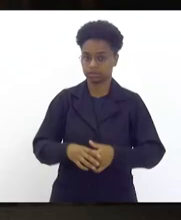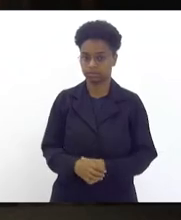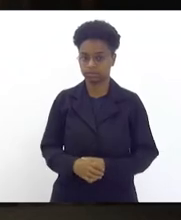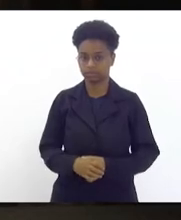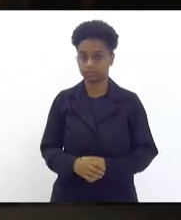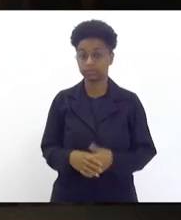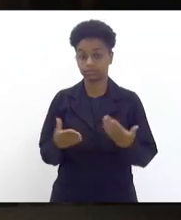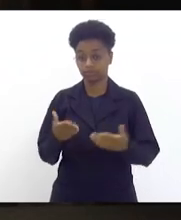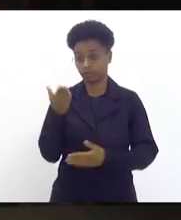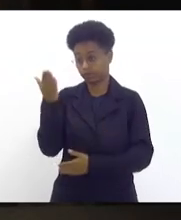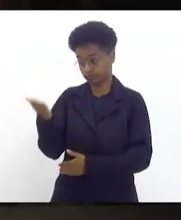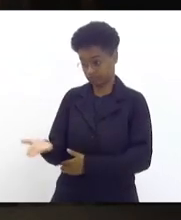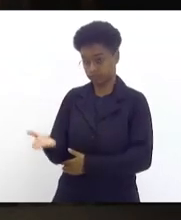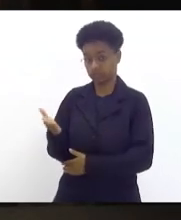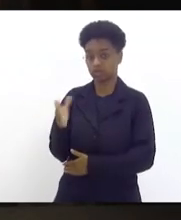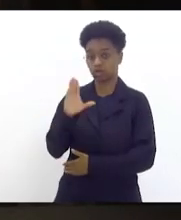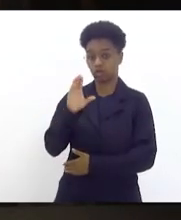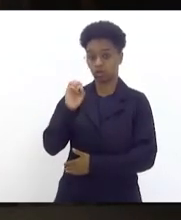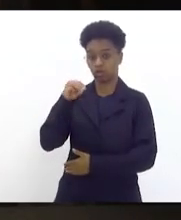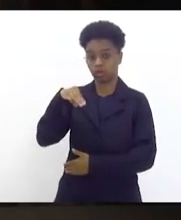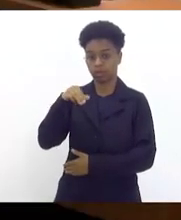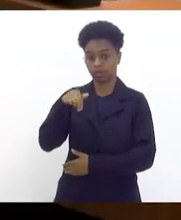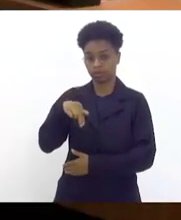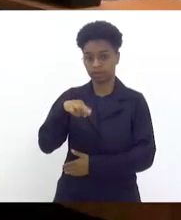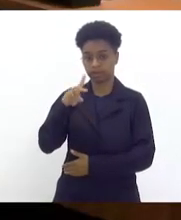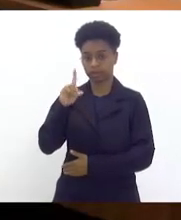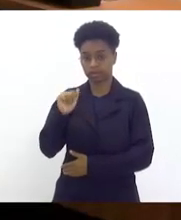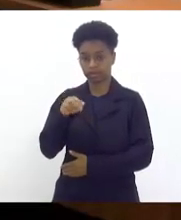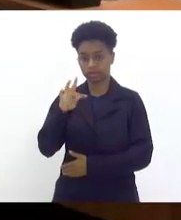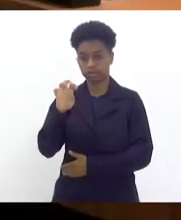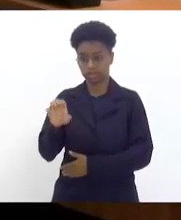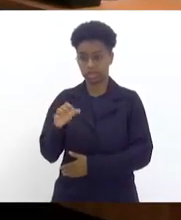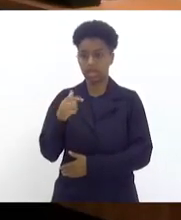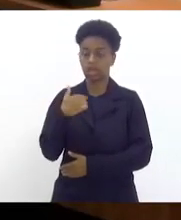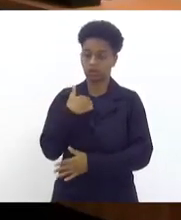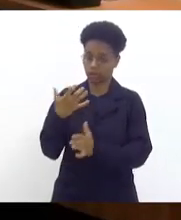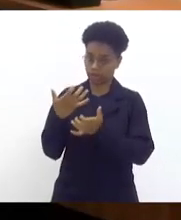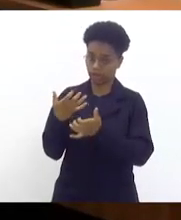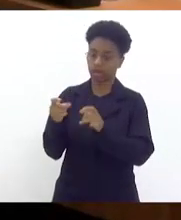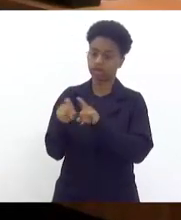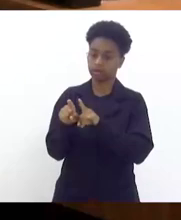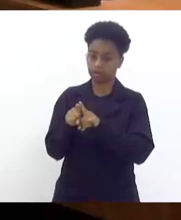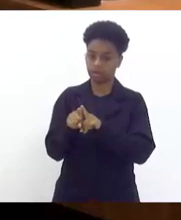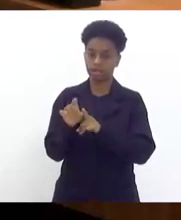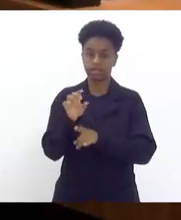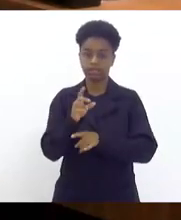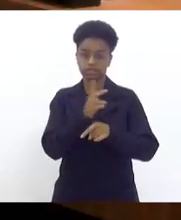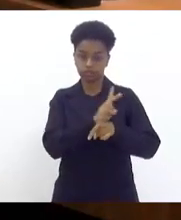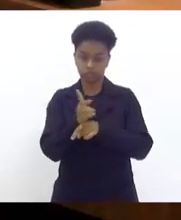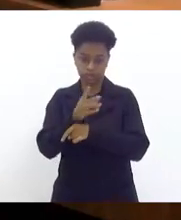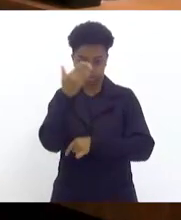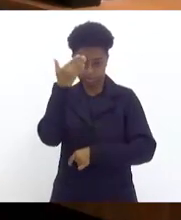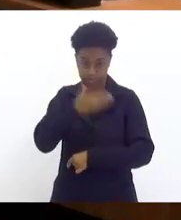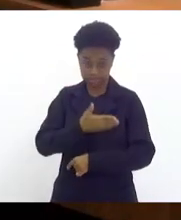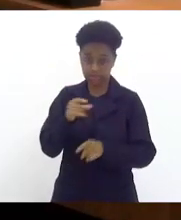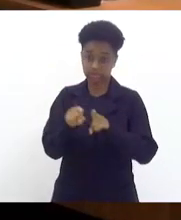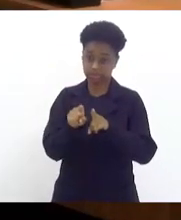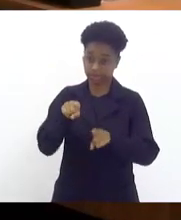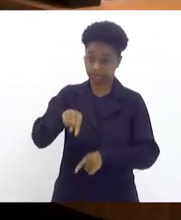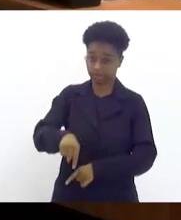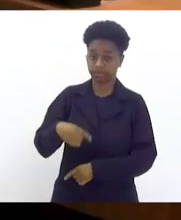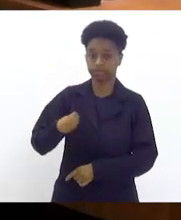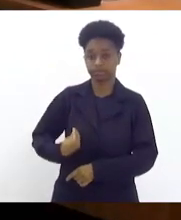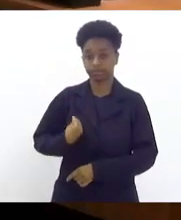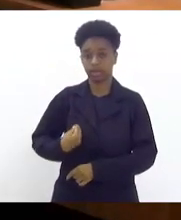é com o senhor Comandante que eu conto aos nossos seguranças presentes também no nosso horário e eu